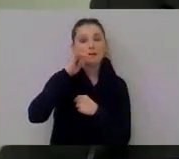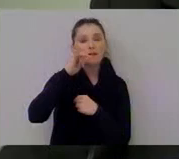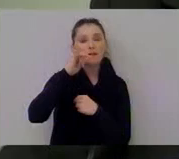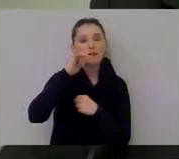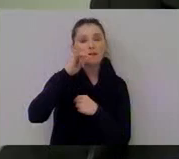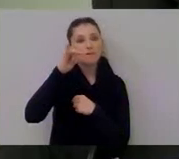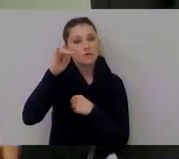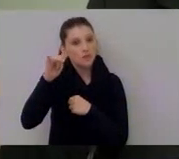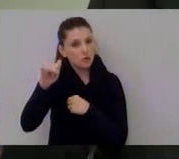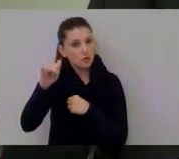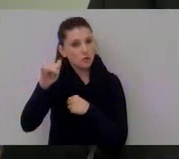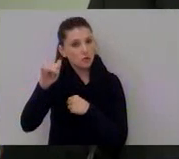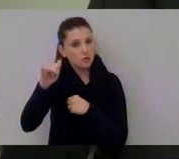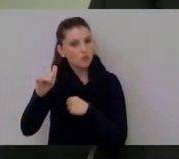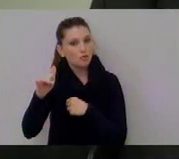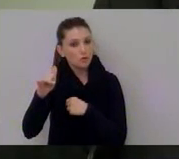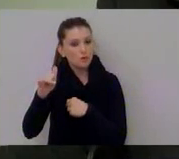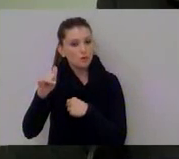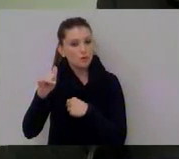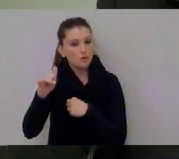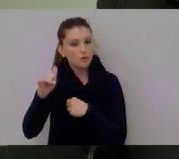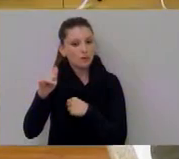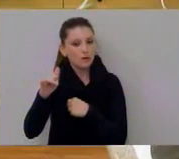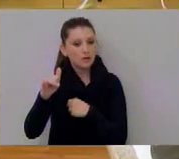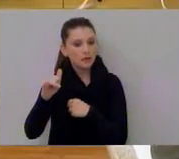terminar o serviço.